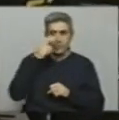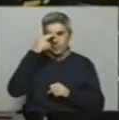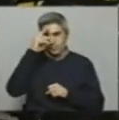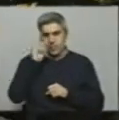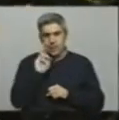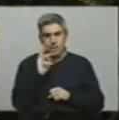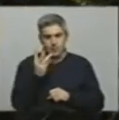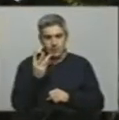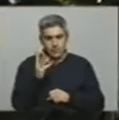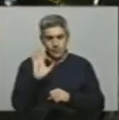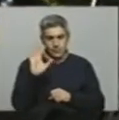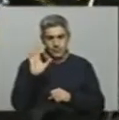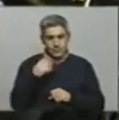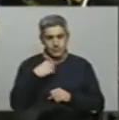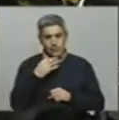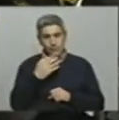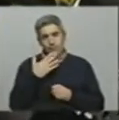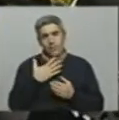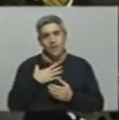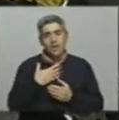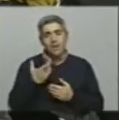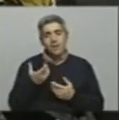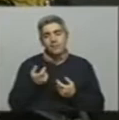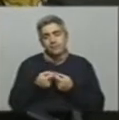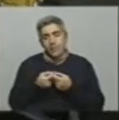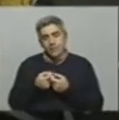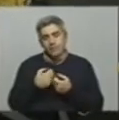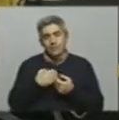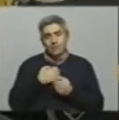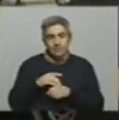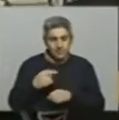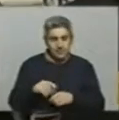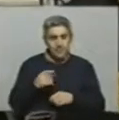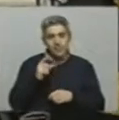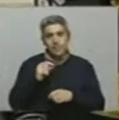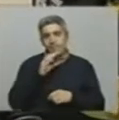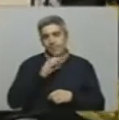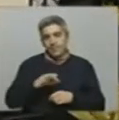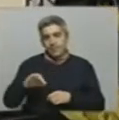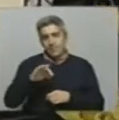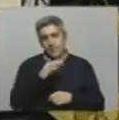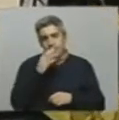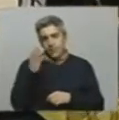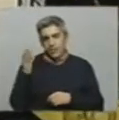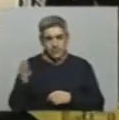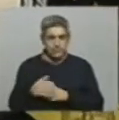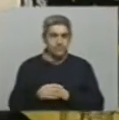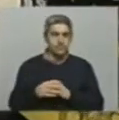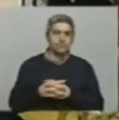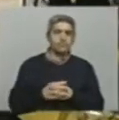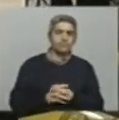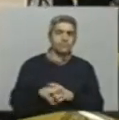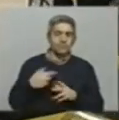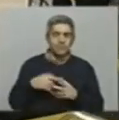3 anos... Ficou muito próximo. Fiquei muito próximo e além de mais, também a nível familiar, tenho